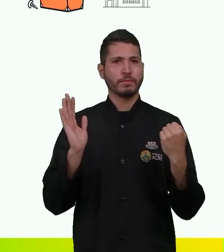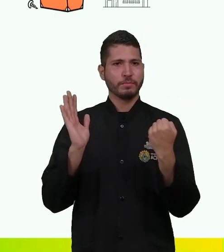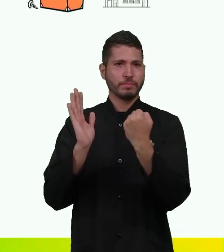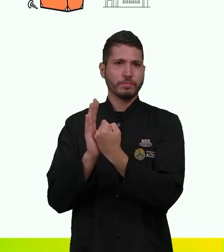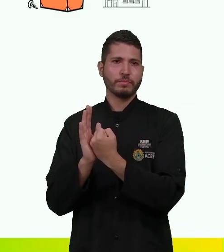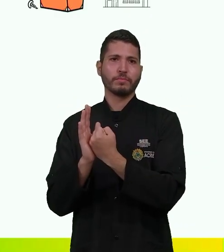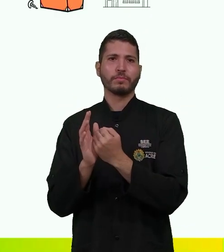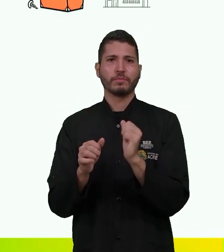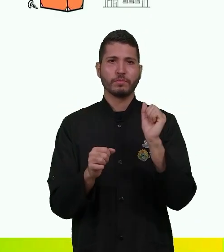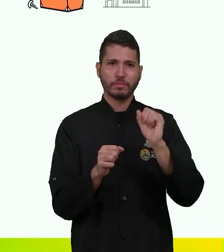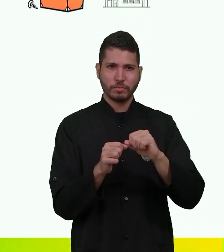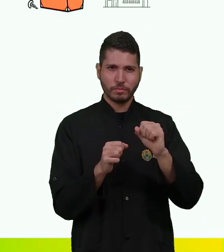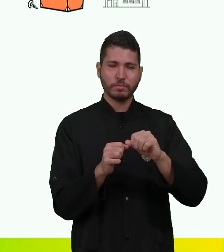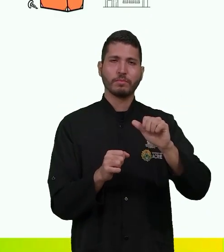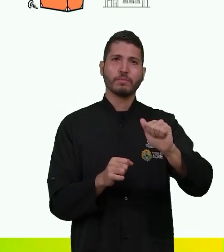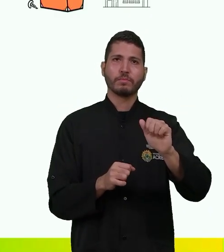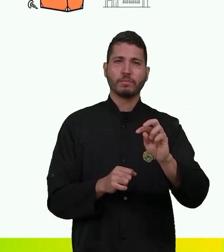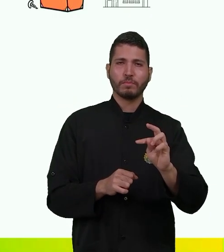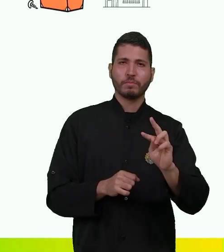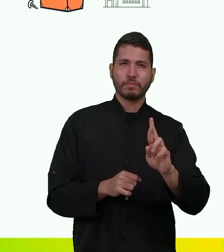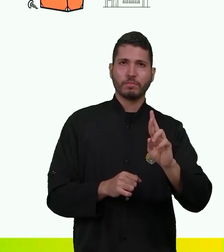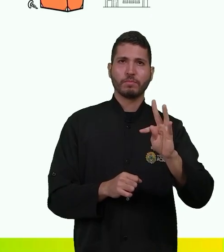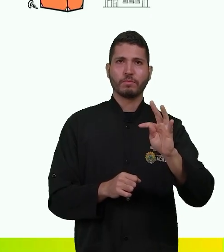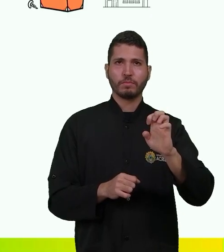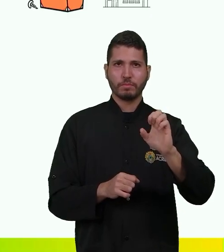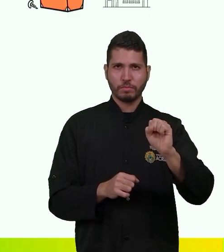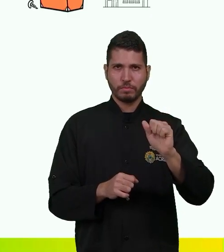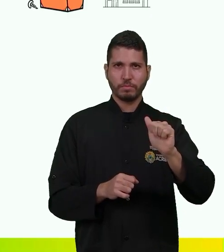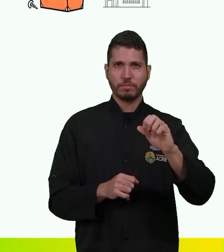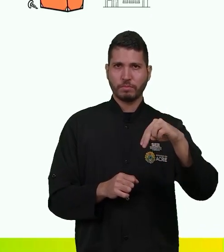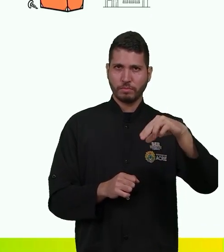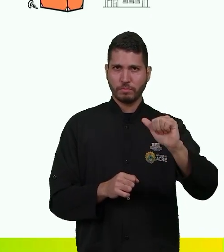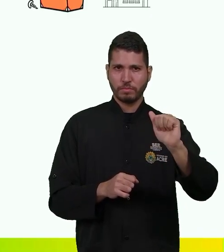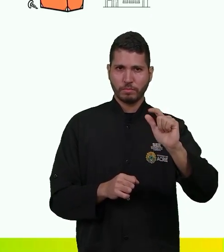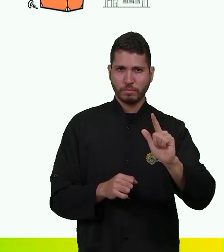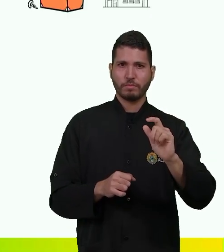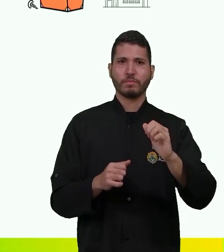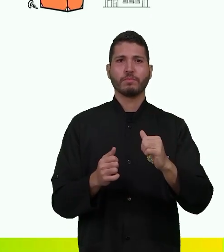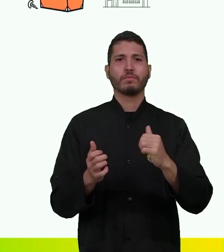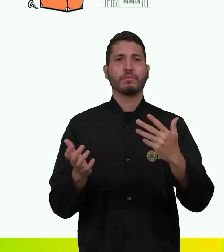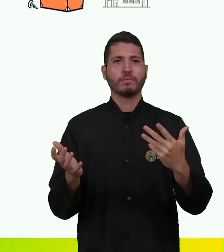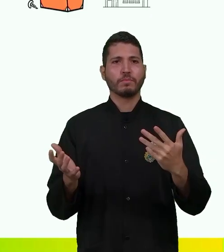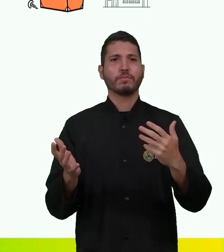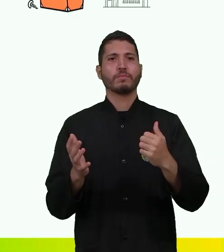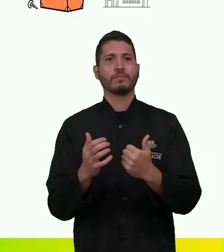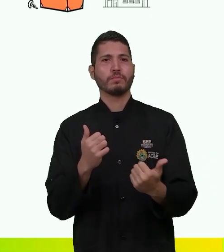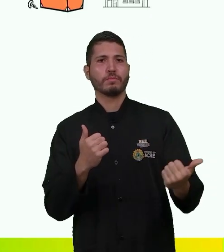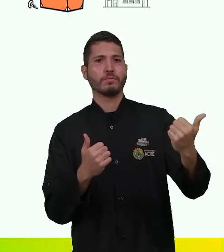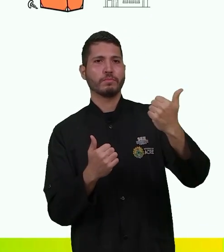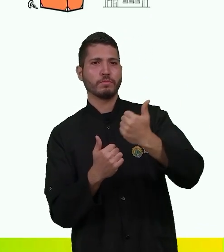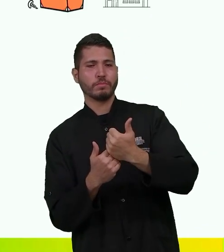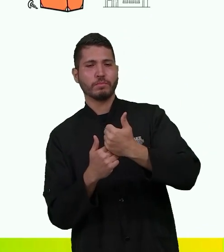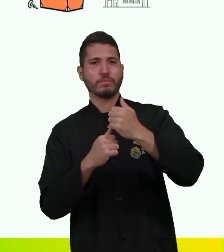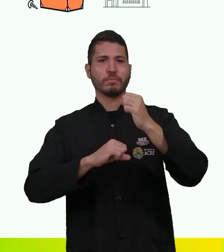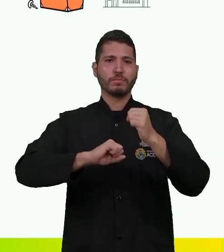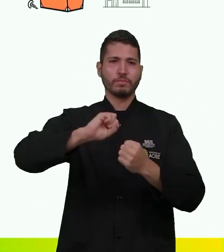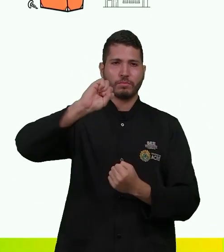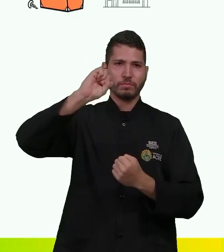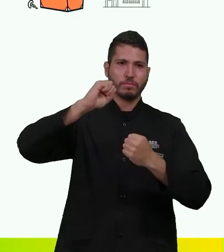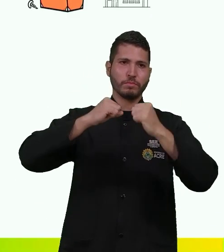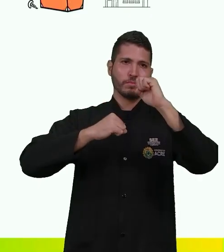transição de uma produção artesanal para uma industrializada. Então, o tear mecânico,